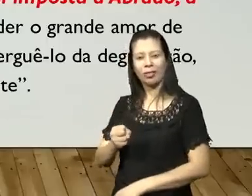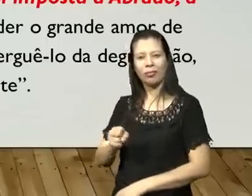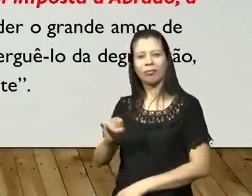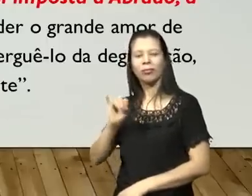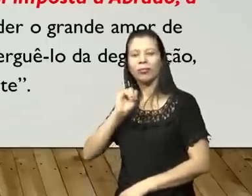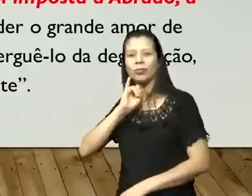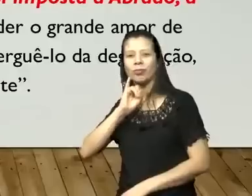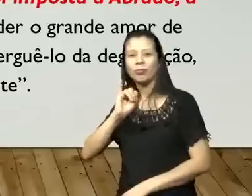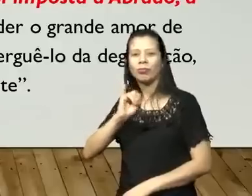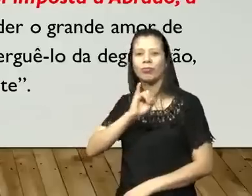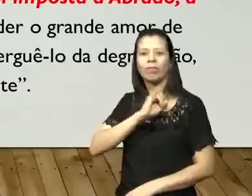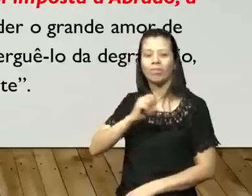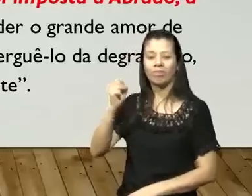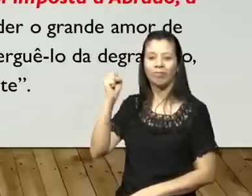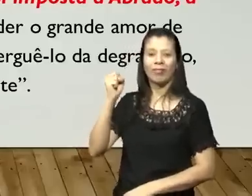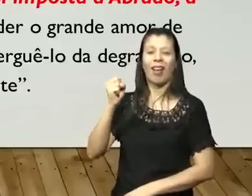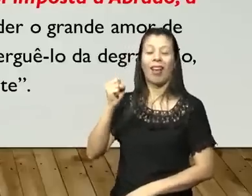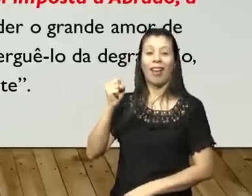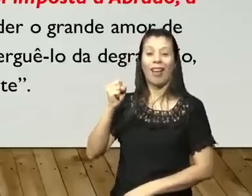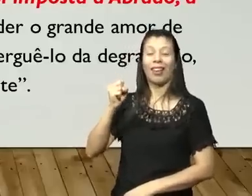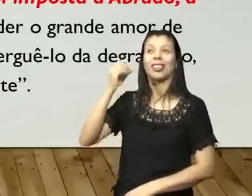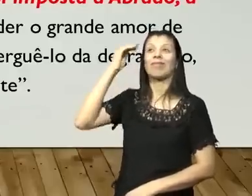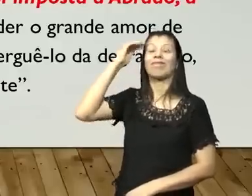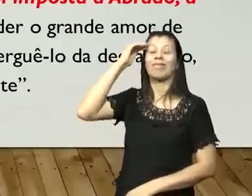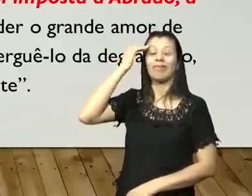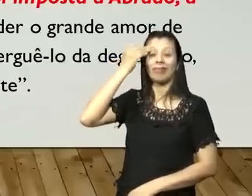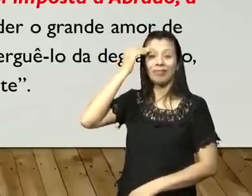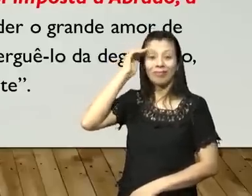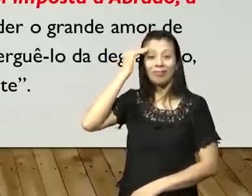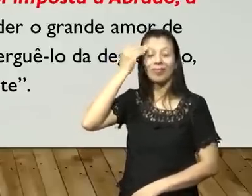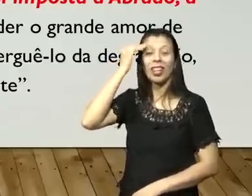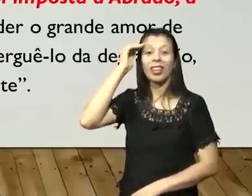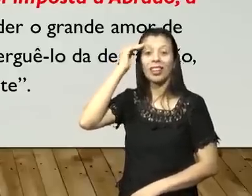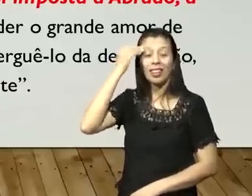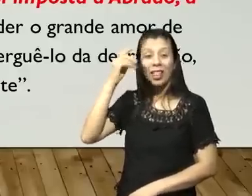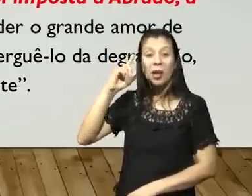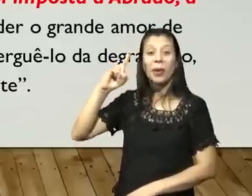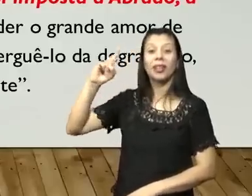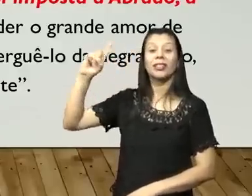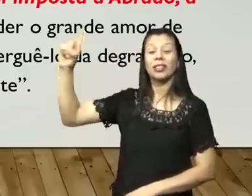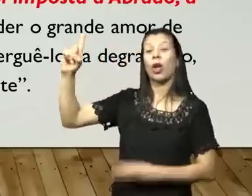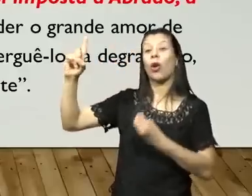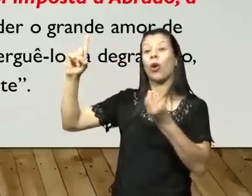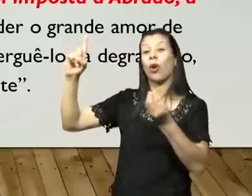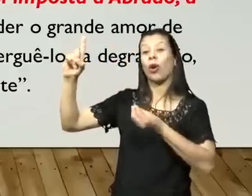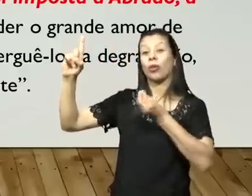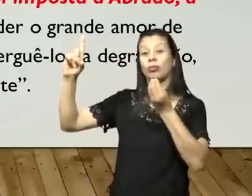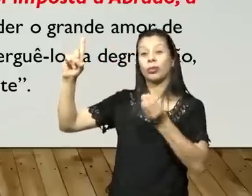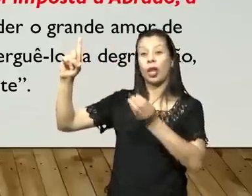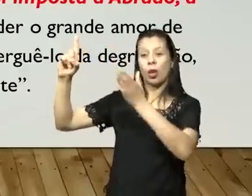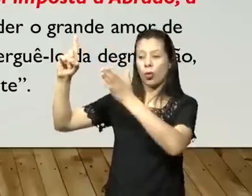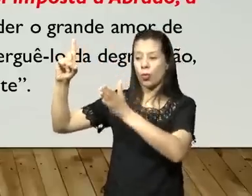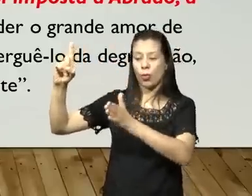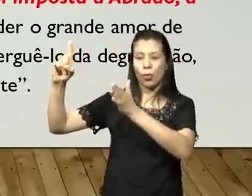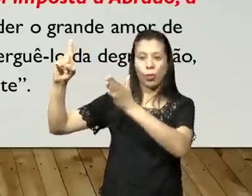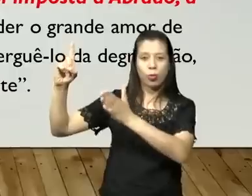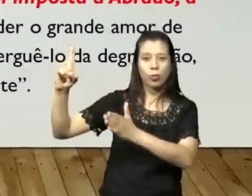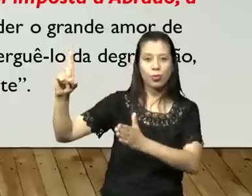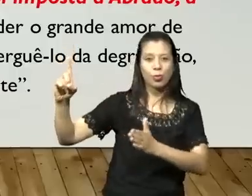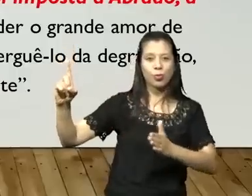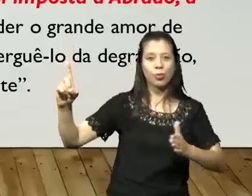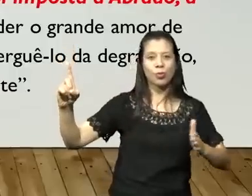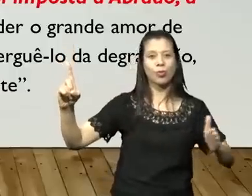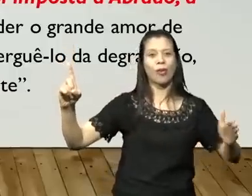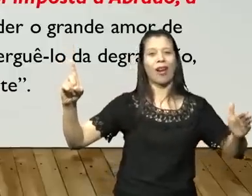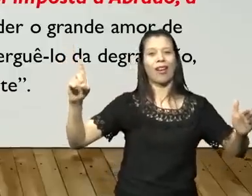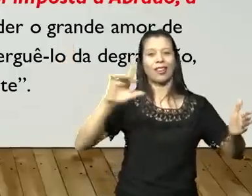depois ele o filho da Promessa o filho em quem se concentravam suas esperanças então enquanto estava o pé do altar com o